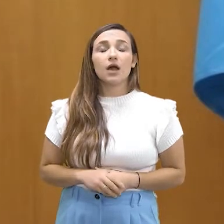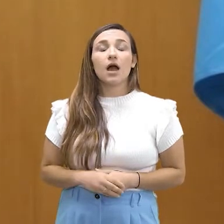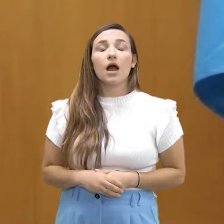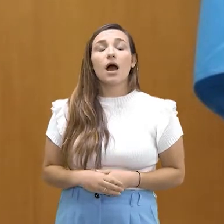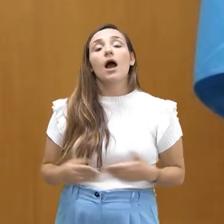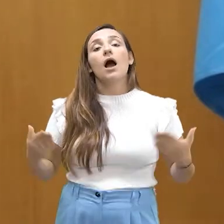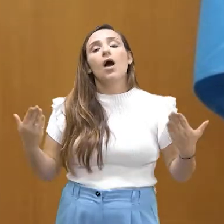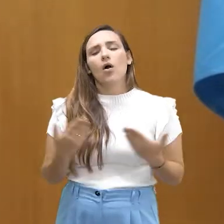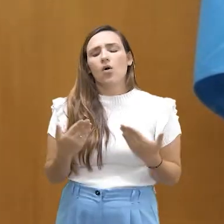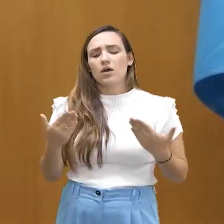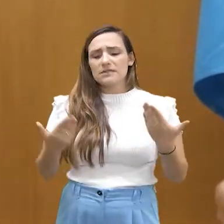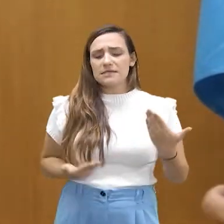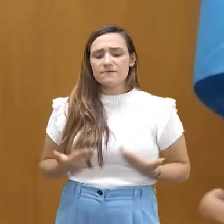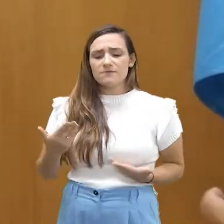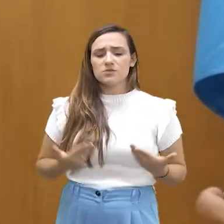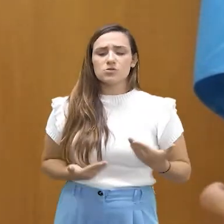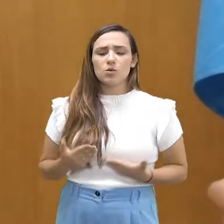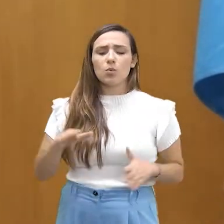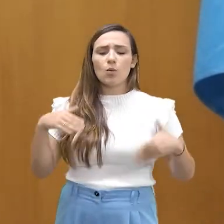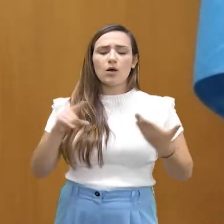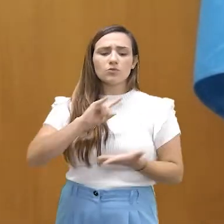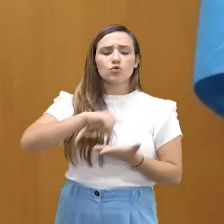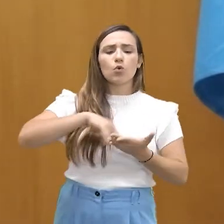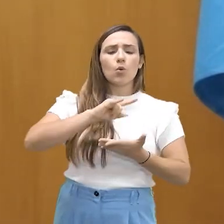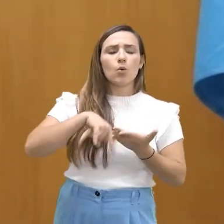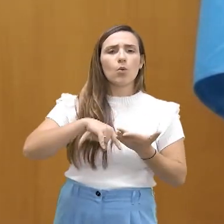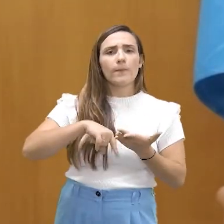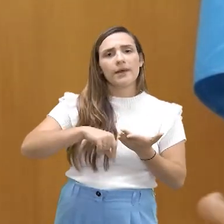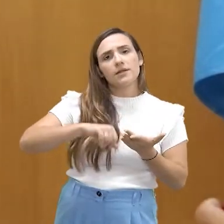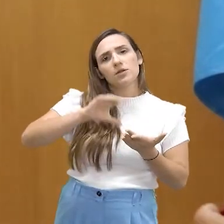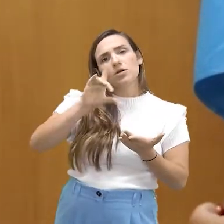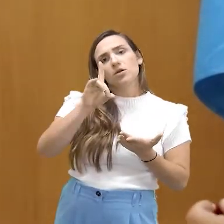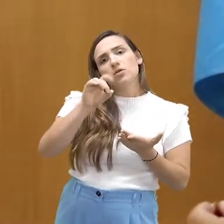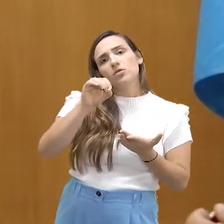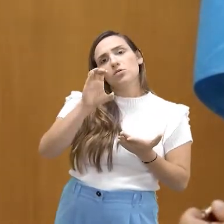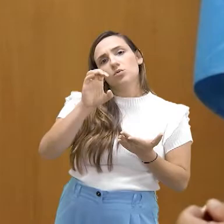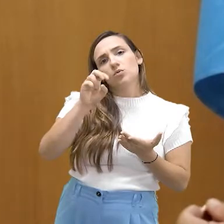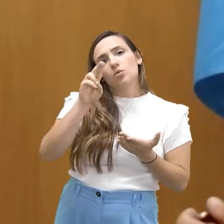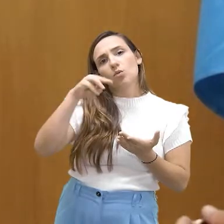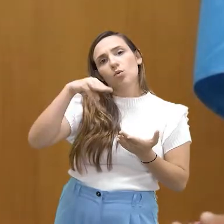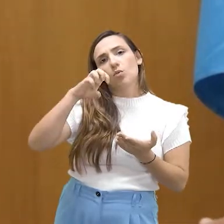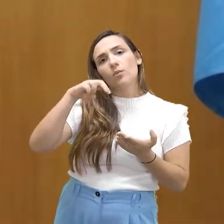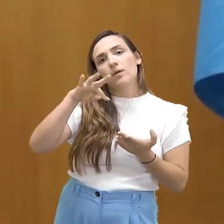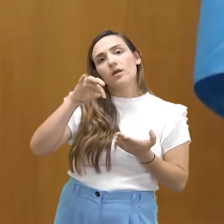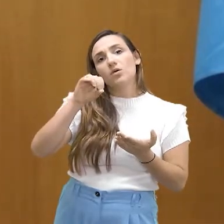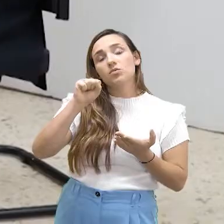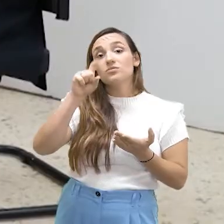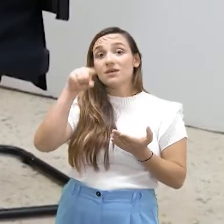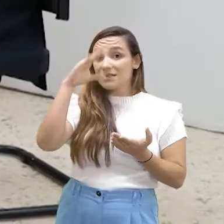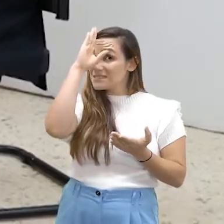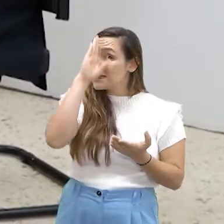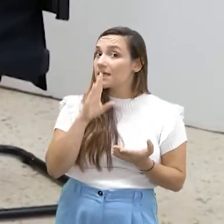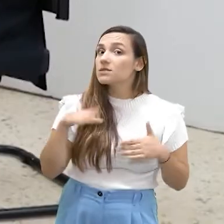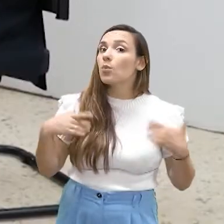E dentro dessa serventia, quais os documentos que devem ser fornecidos gratuitamente?